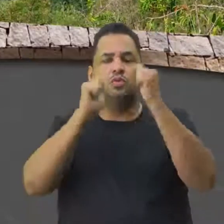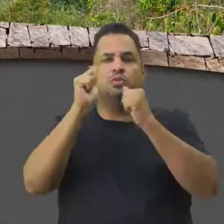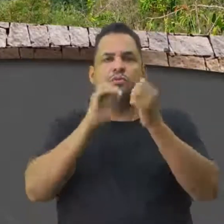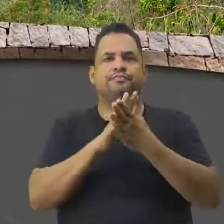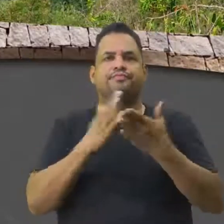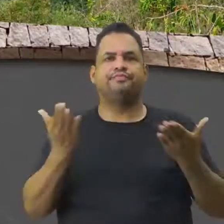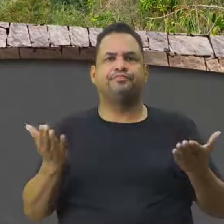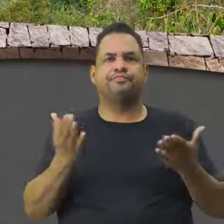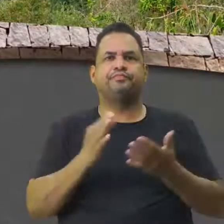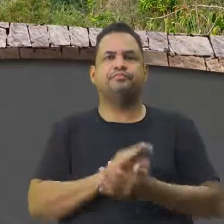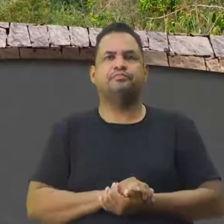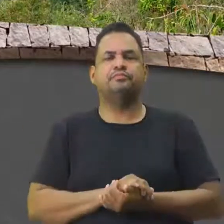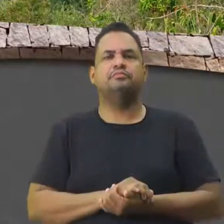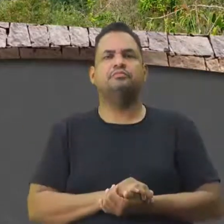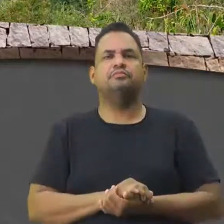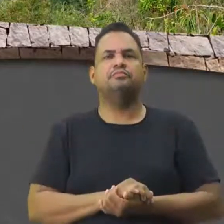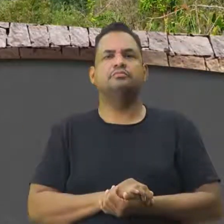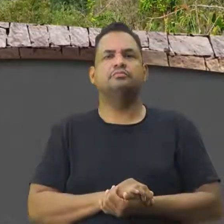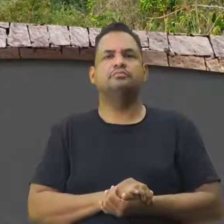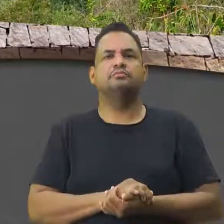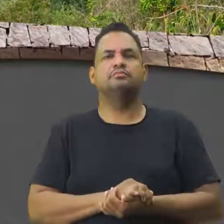chamadas indústrias